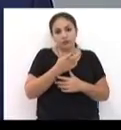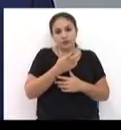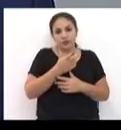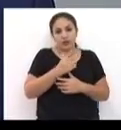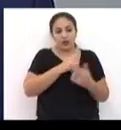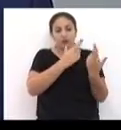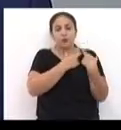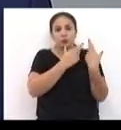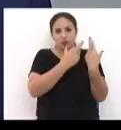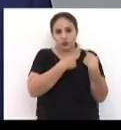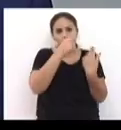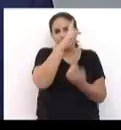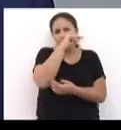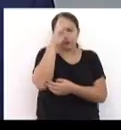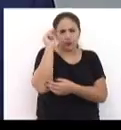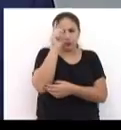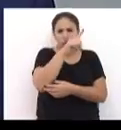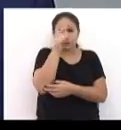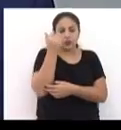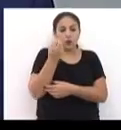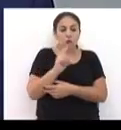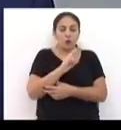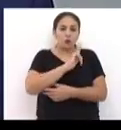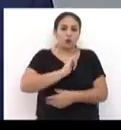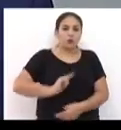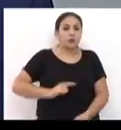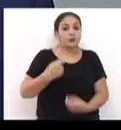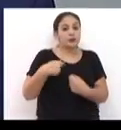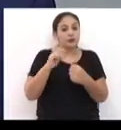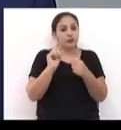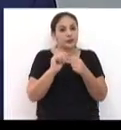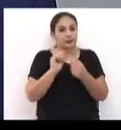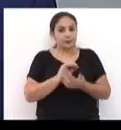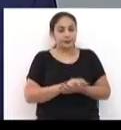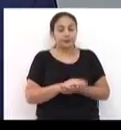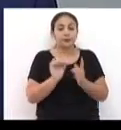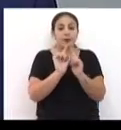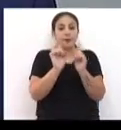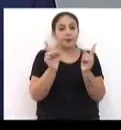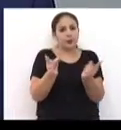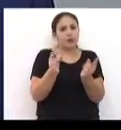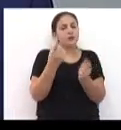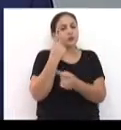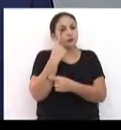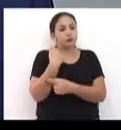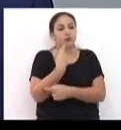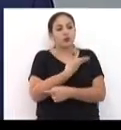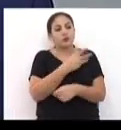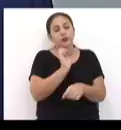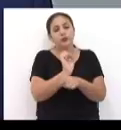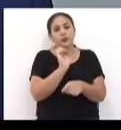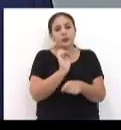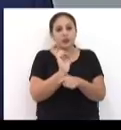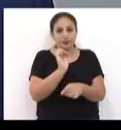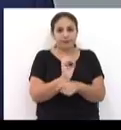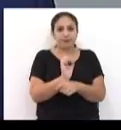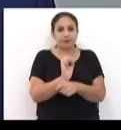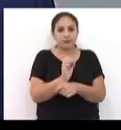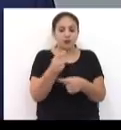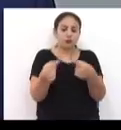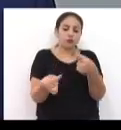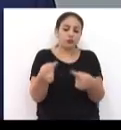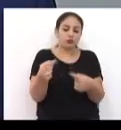seja, o prefeito municipal, o governo em si, terá que fazer. Mas vamos aguardar o desfecho